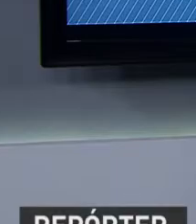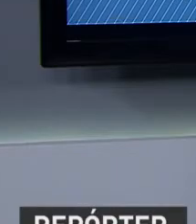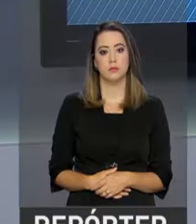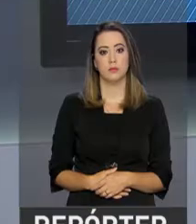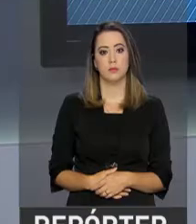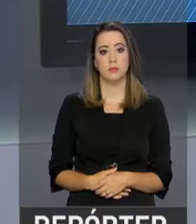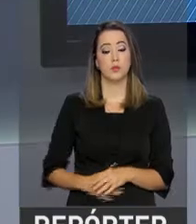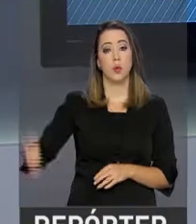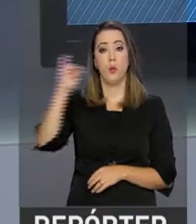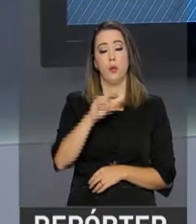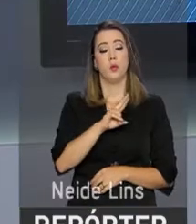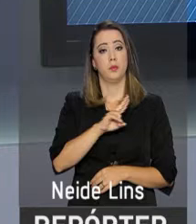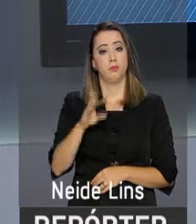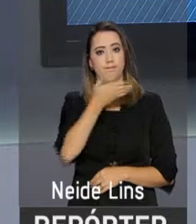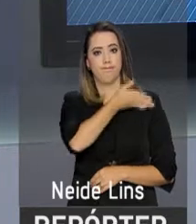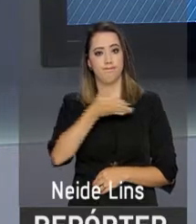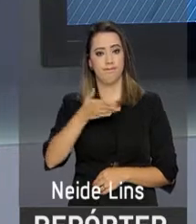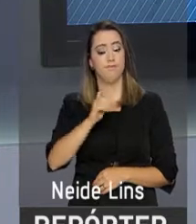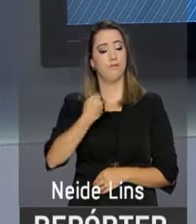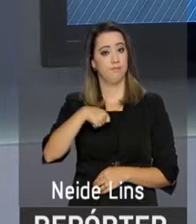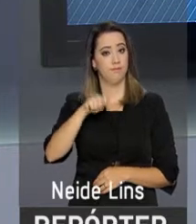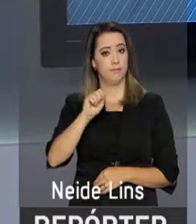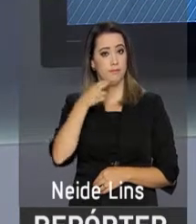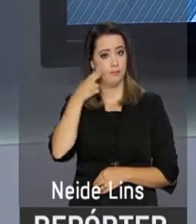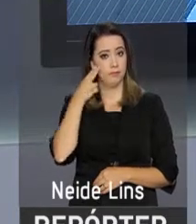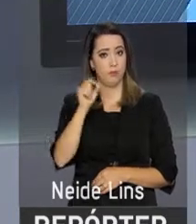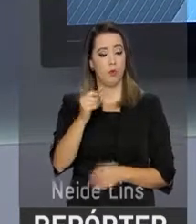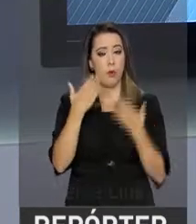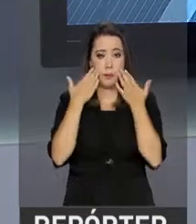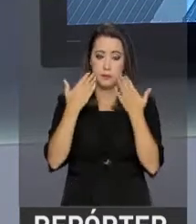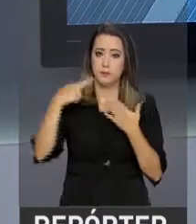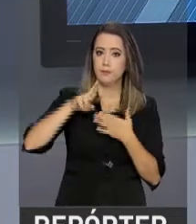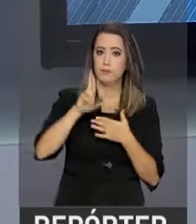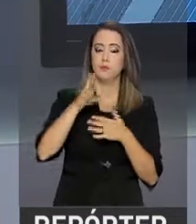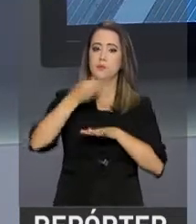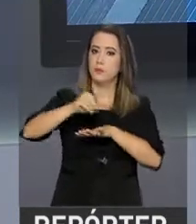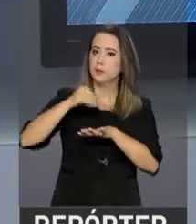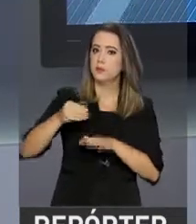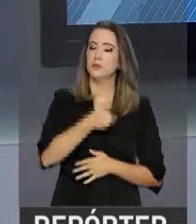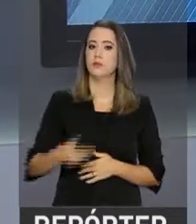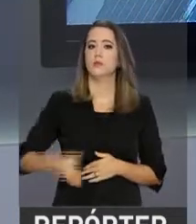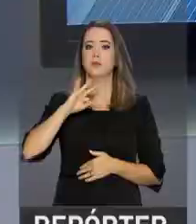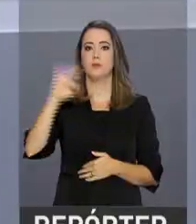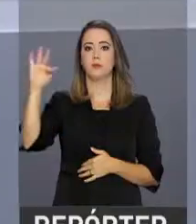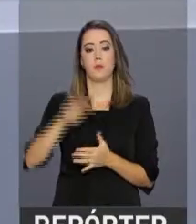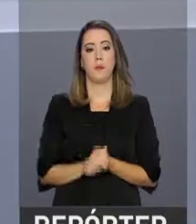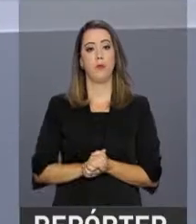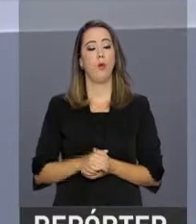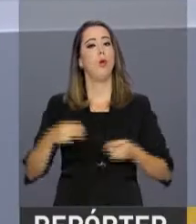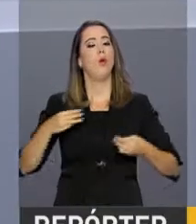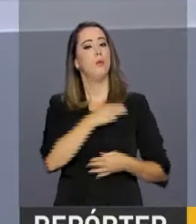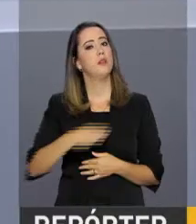olá eu sou o roberto camargo tem início agora mais um repórter nbr com as notícias do governo federal o